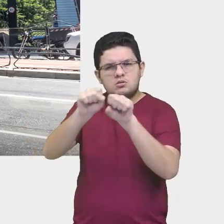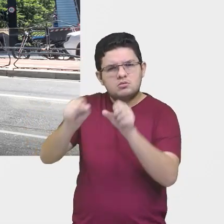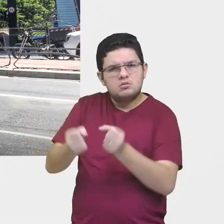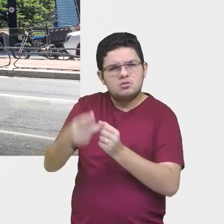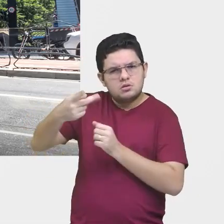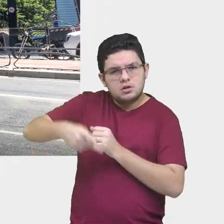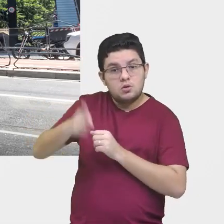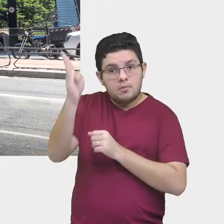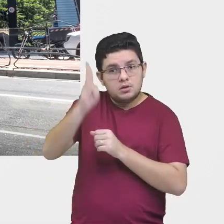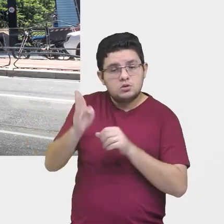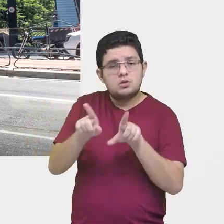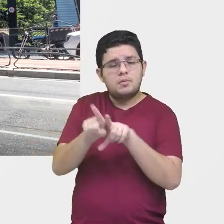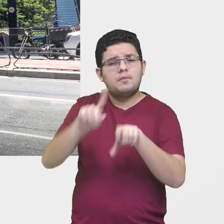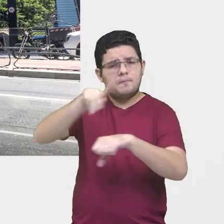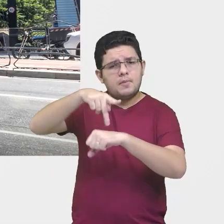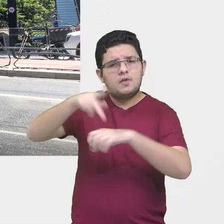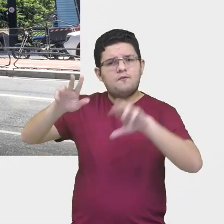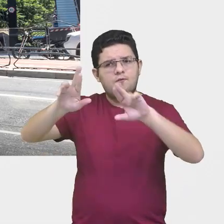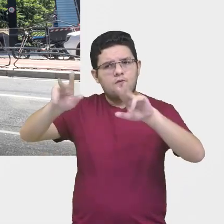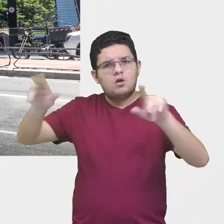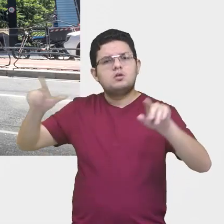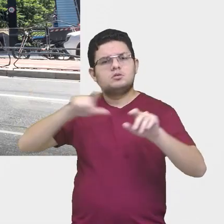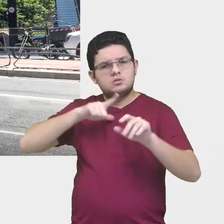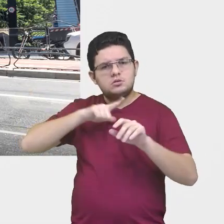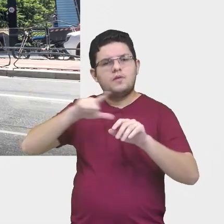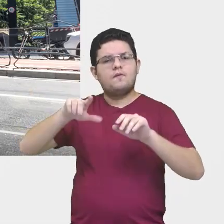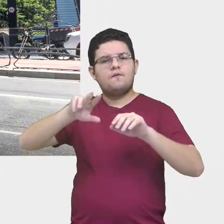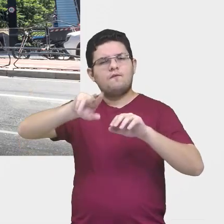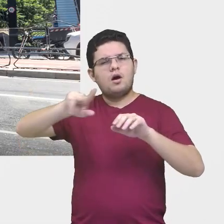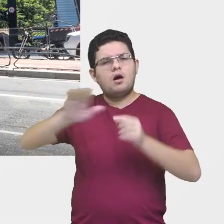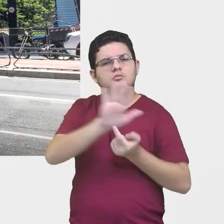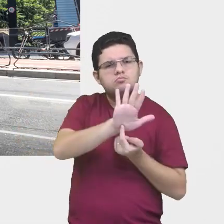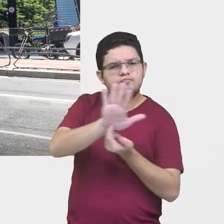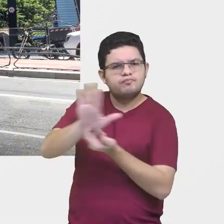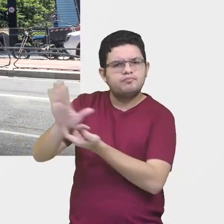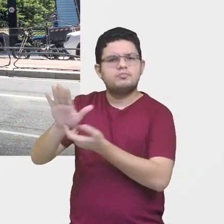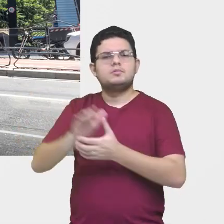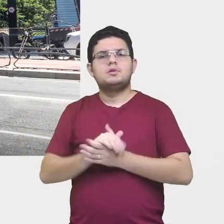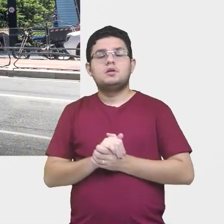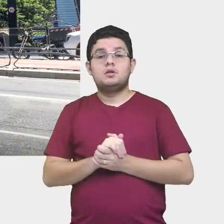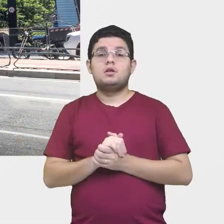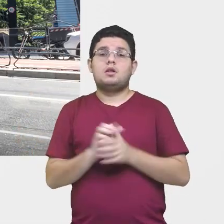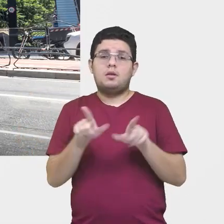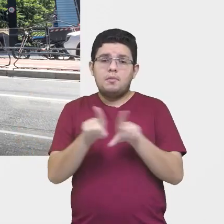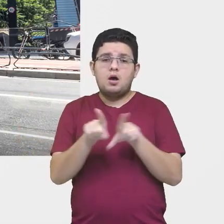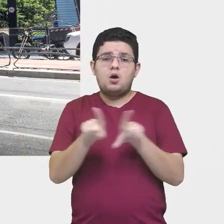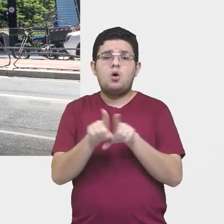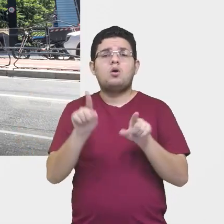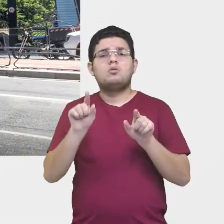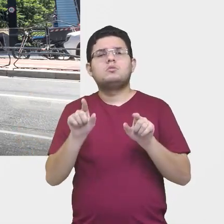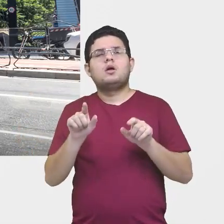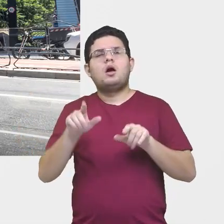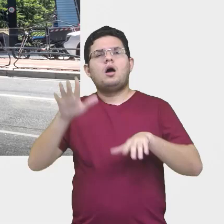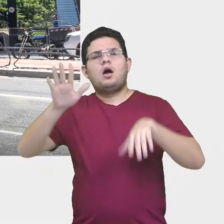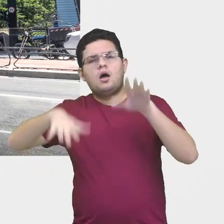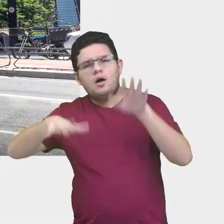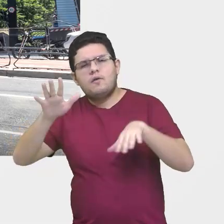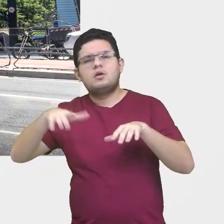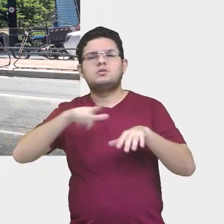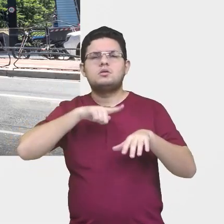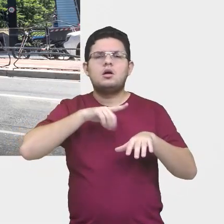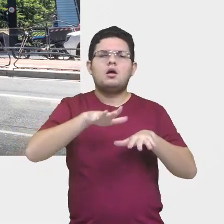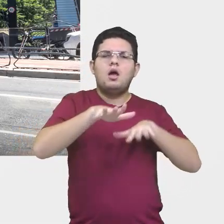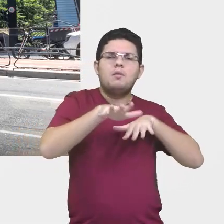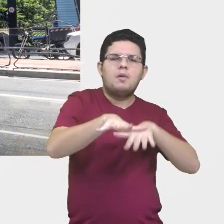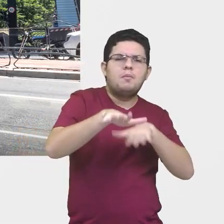E normalmente, né, ele acaba virando um pano de fundo naqueles momentos de alguma manifestação, de protesto,